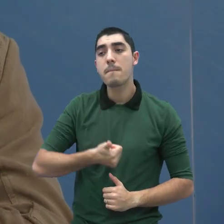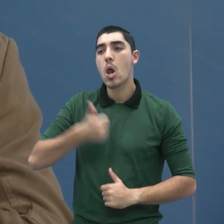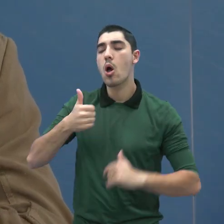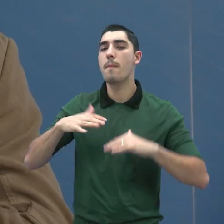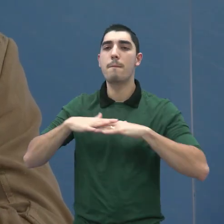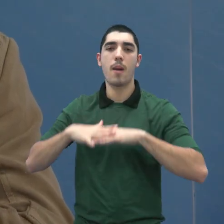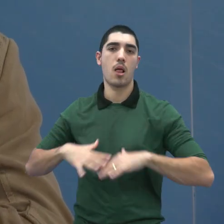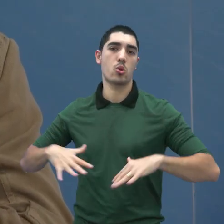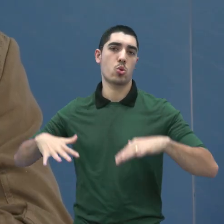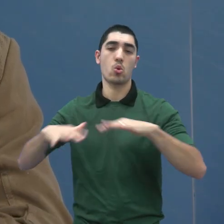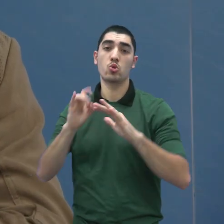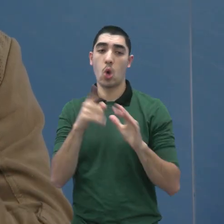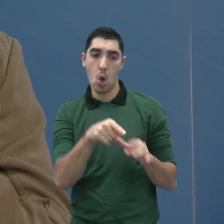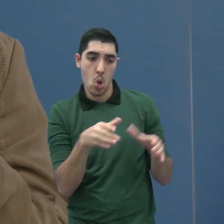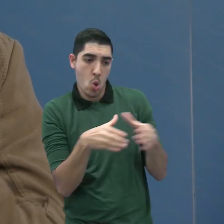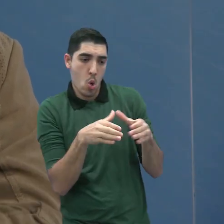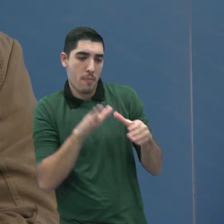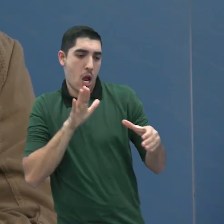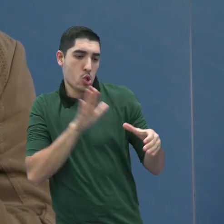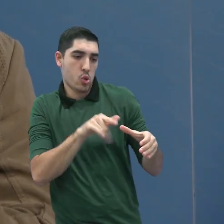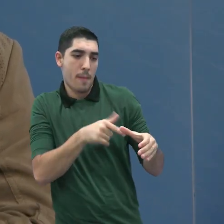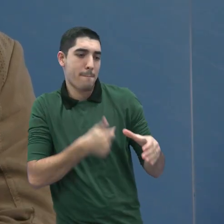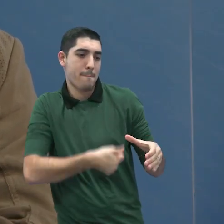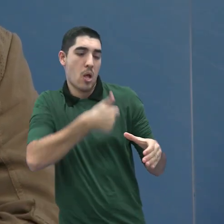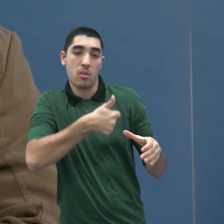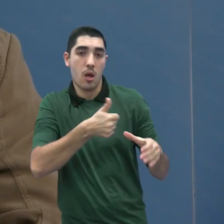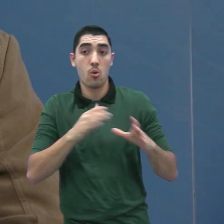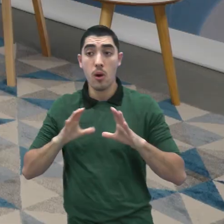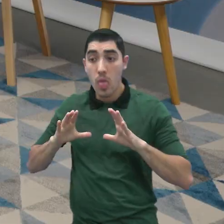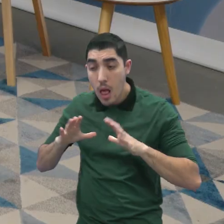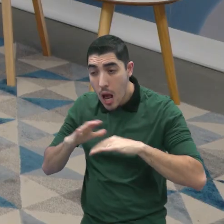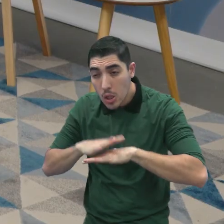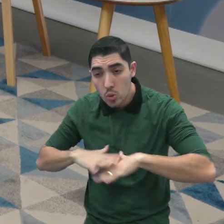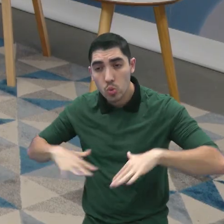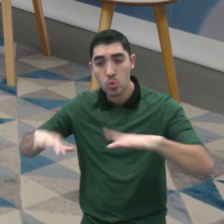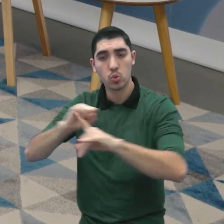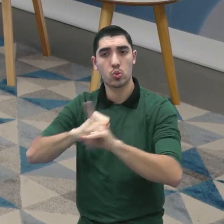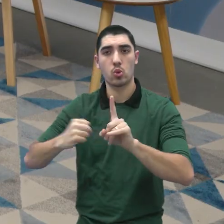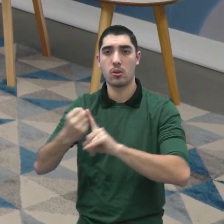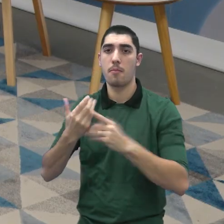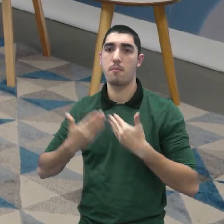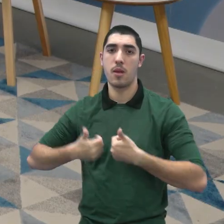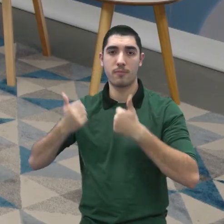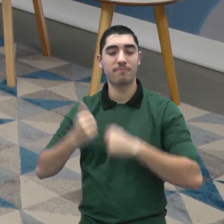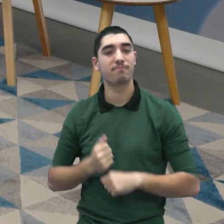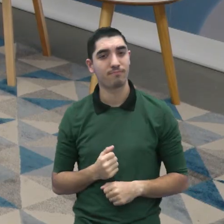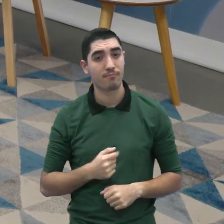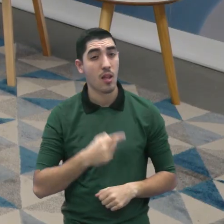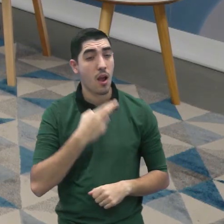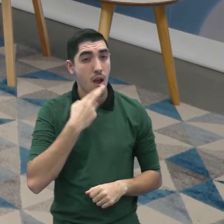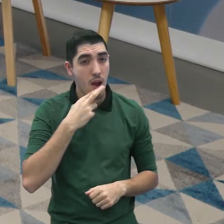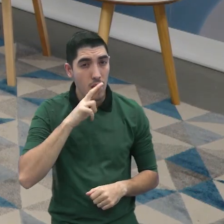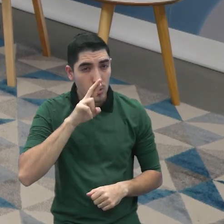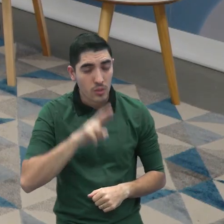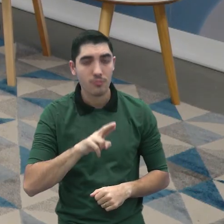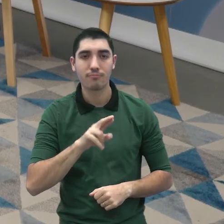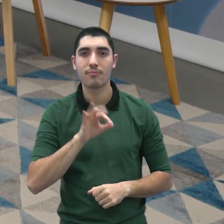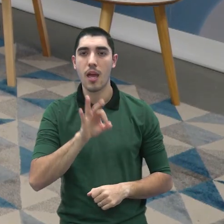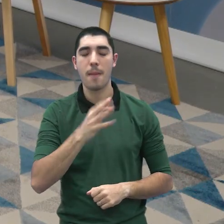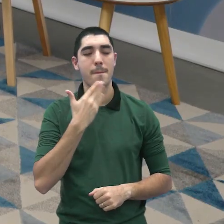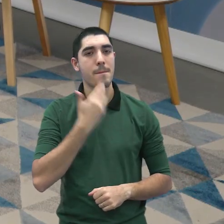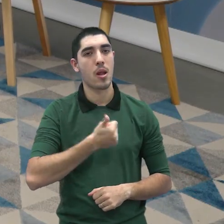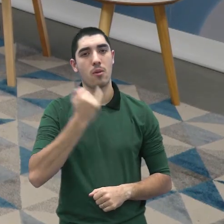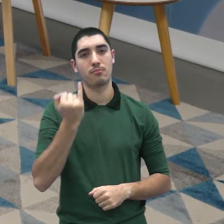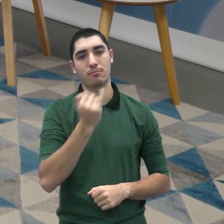só no bem de um grupo, mas sim no todo. Aí a racionalidade é fundamental, né, para a gente conseguir